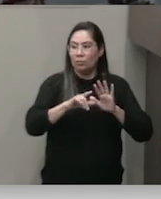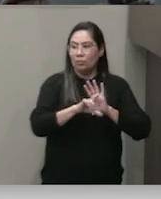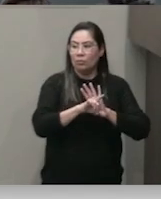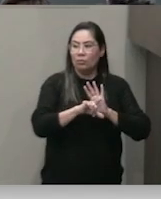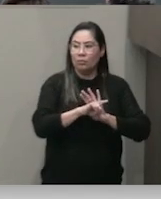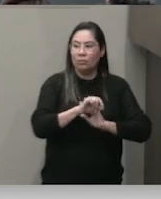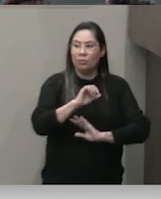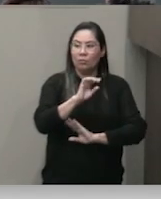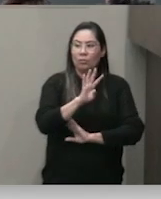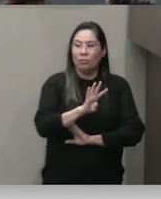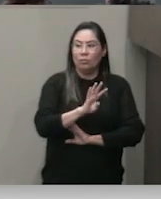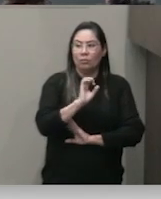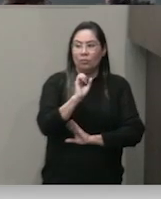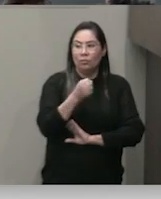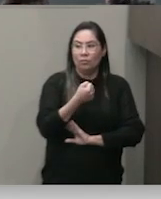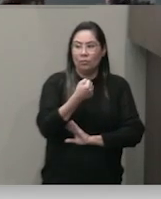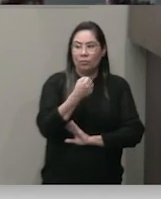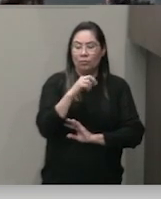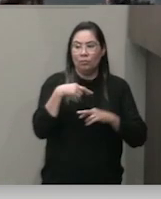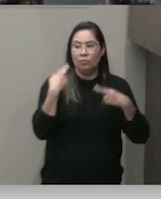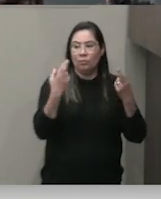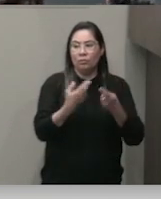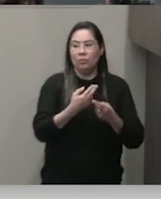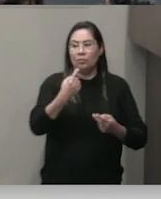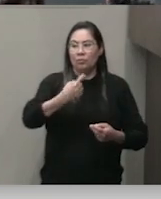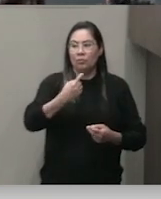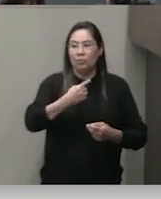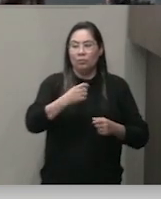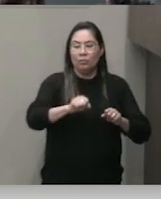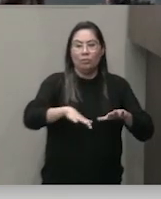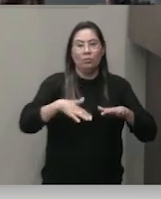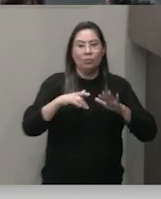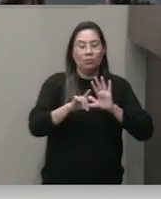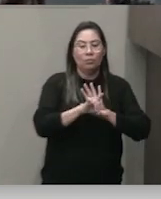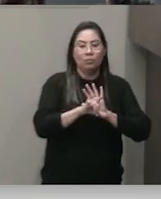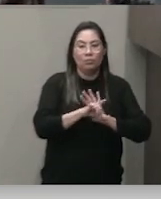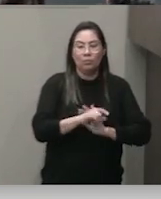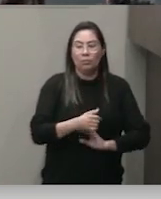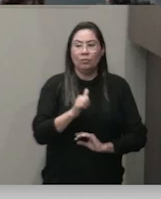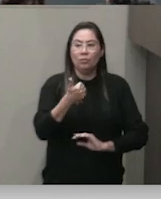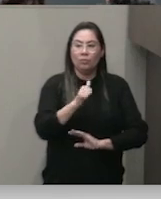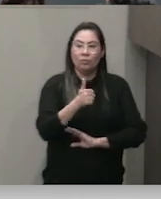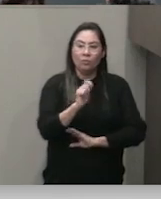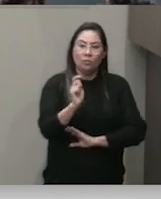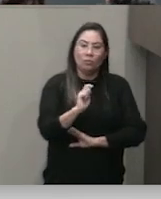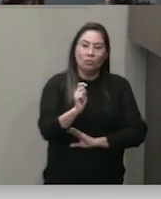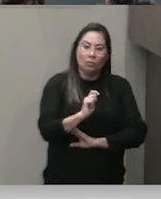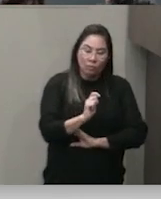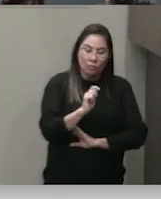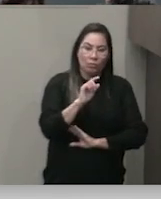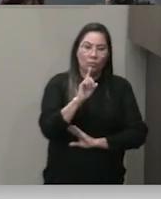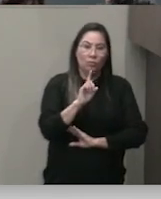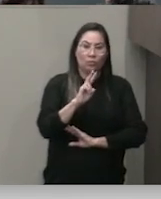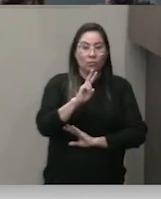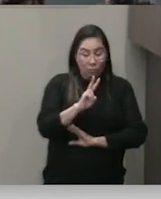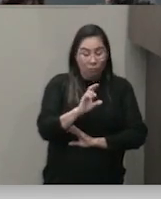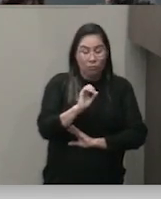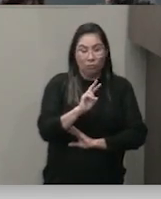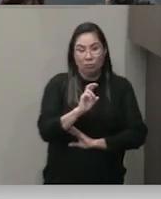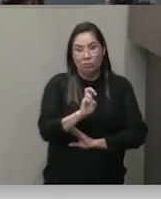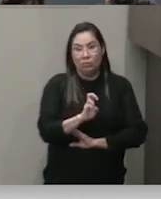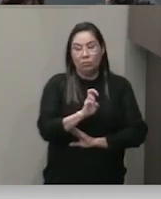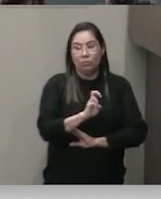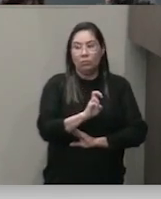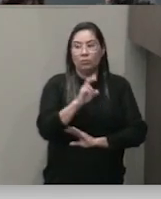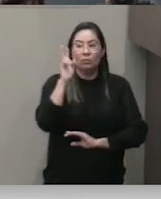a 48ª reunião plenária ordinária da primeira sessão legislativa, 11 de agosto de 2025, segunda-feira, 16